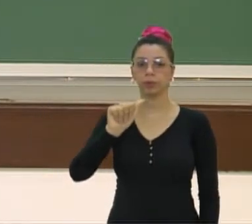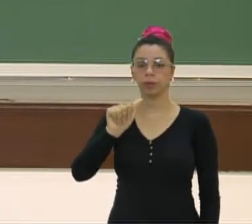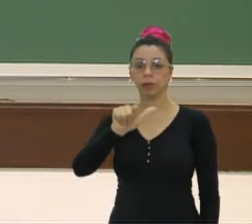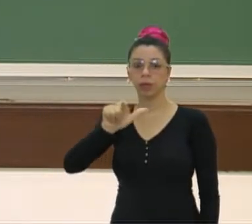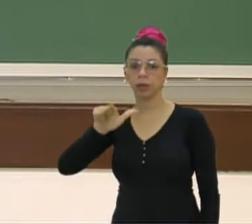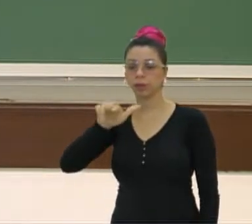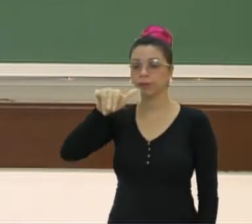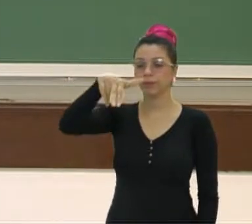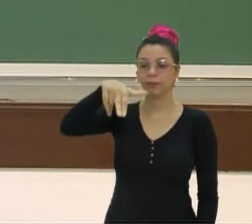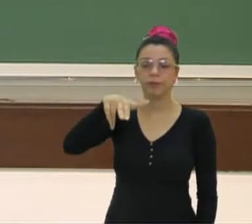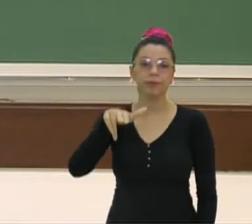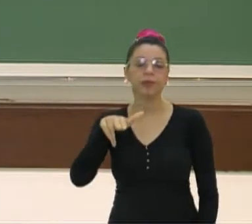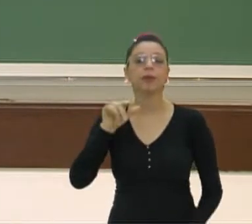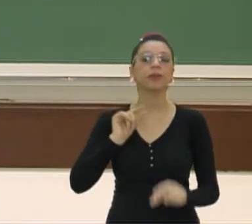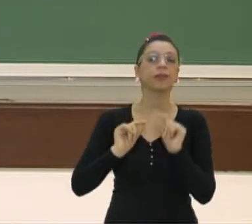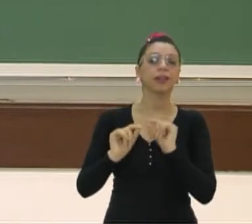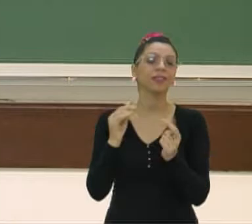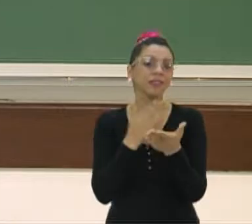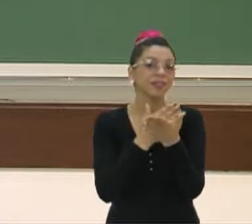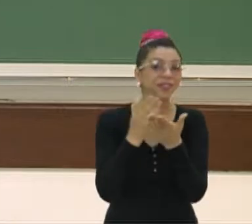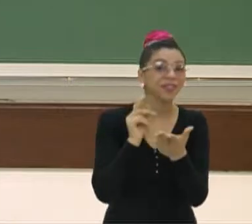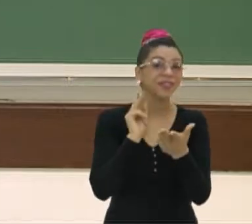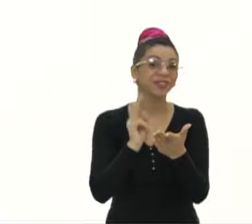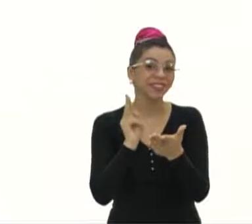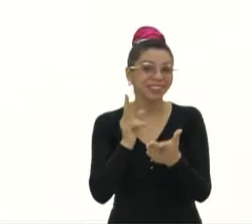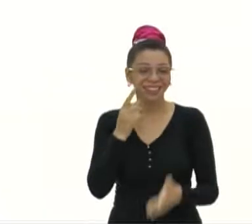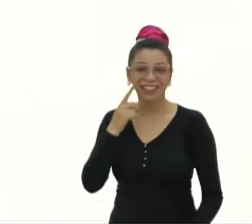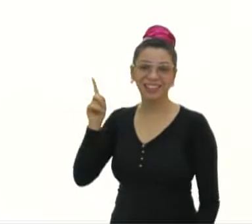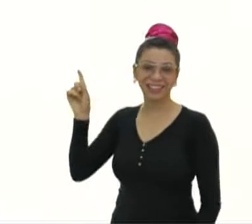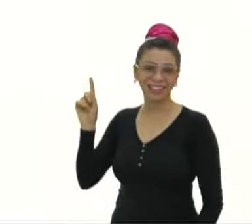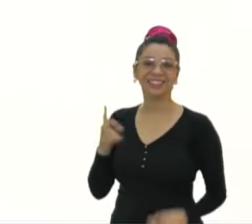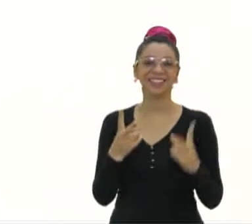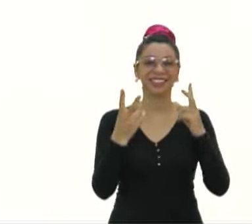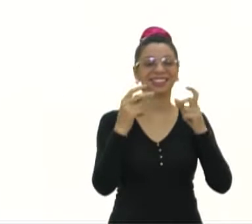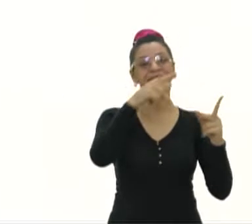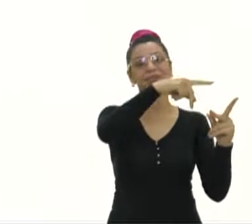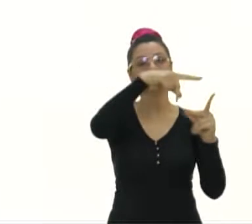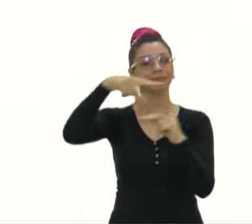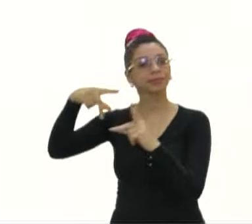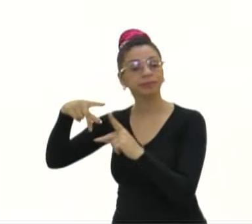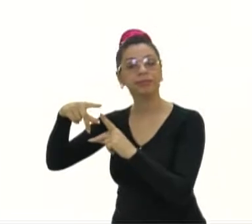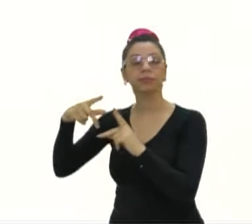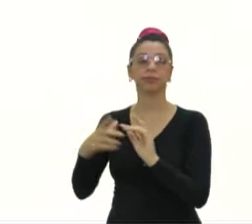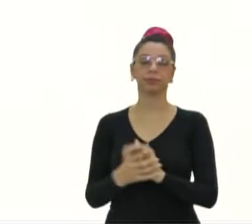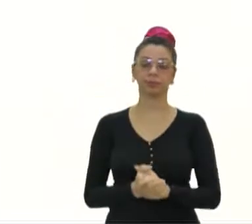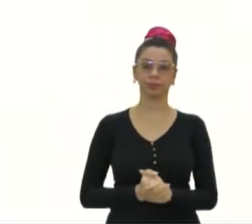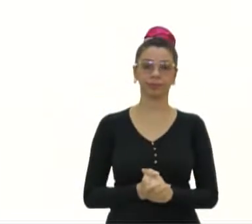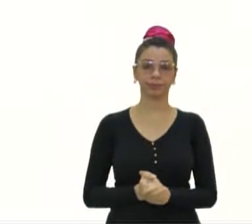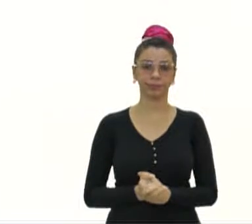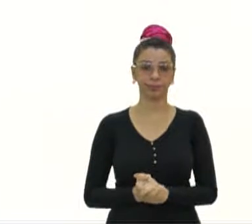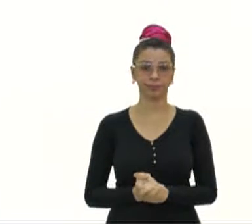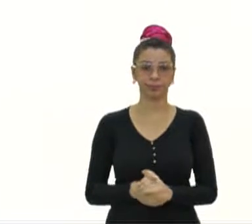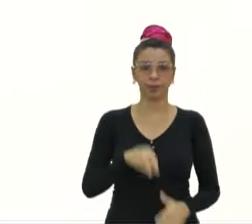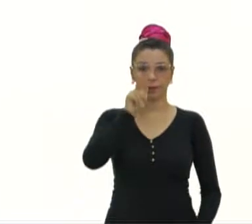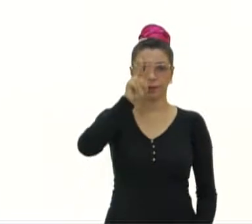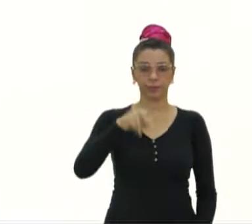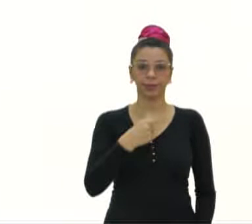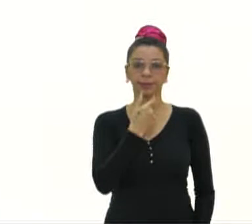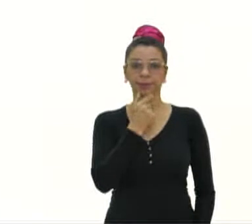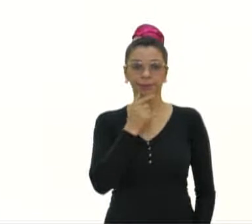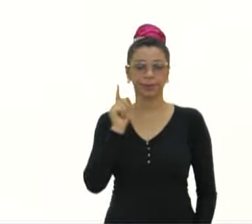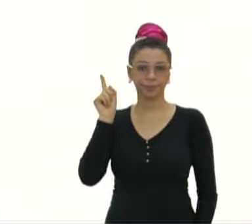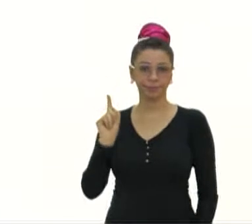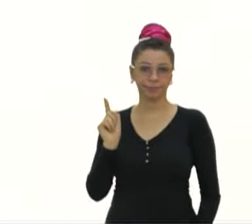já há um bom tempo. Observem que a nossa tirinha, ele diz aqui, see these no-goons?